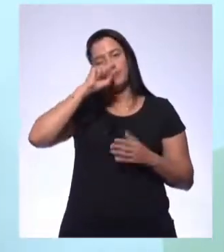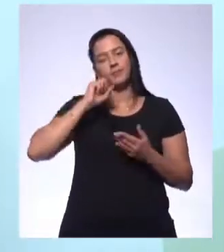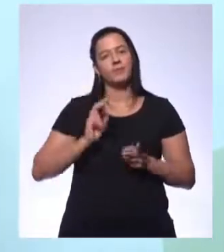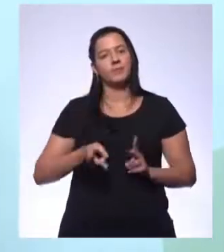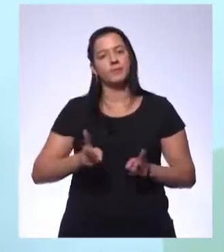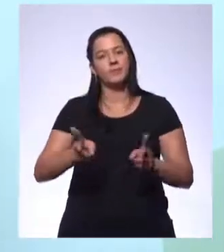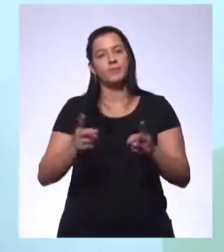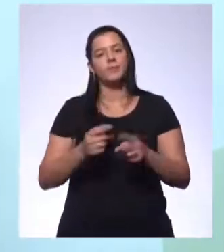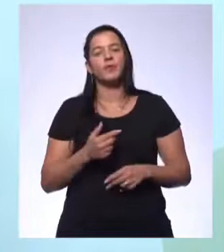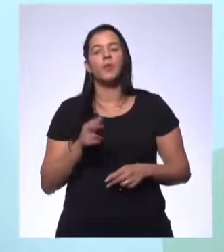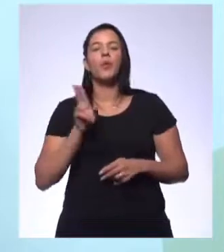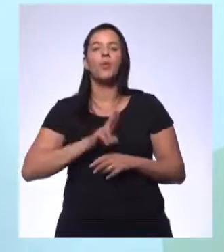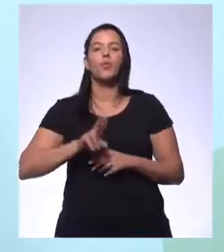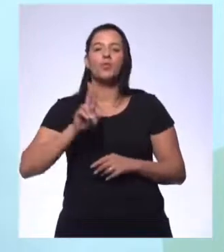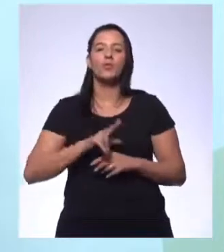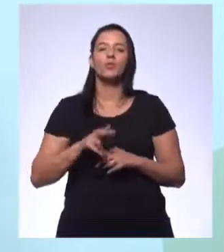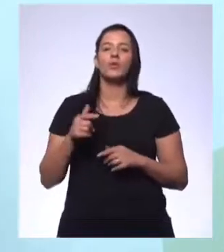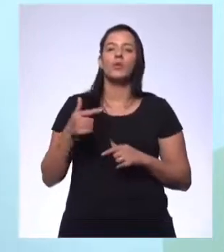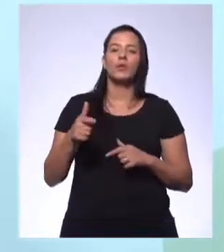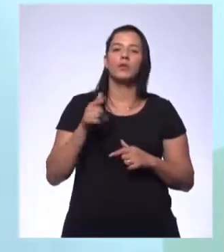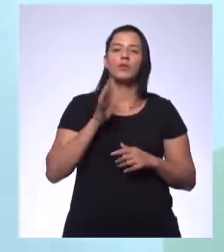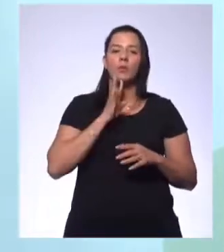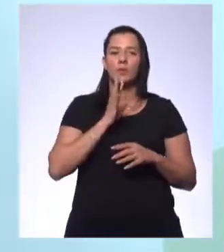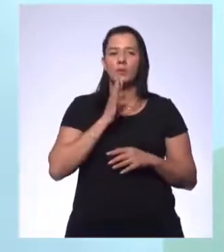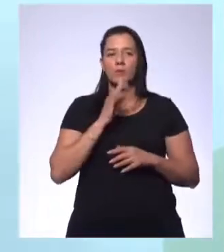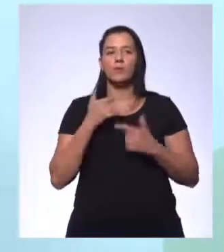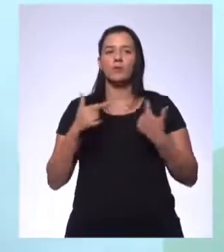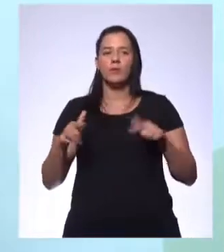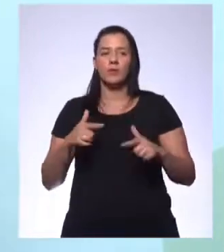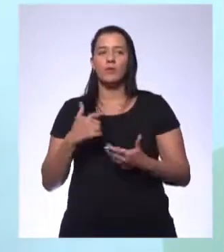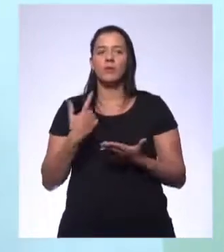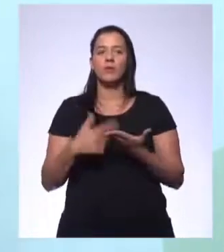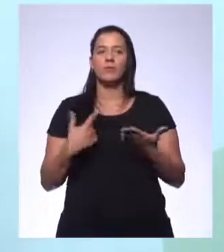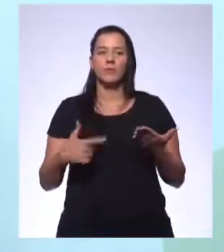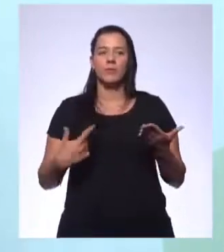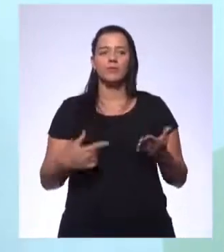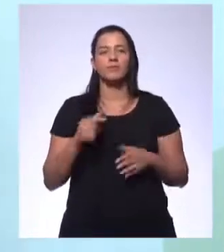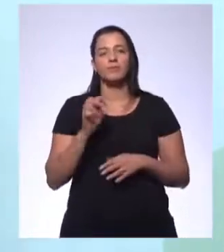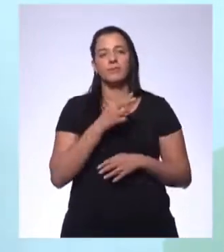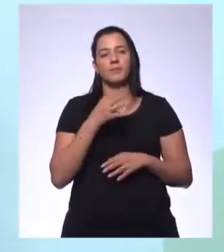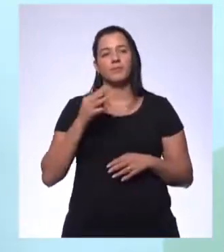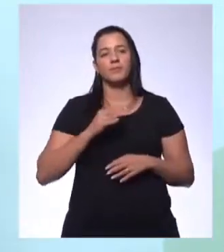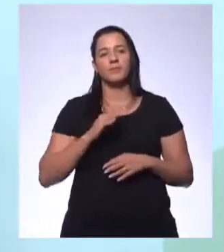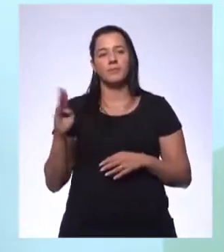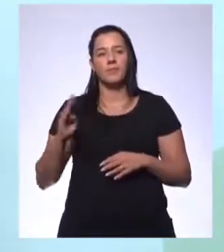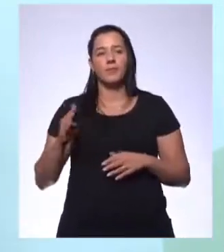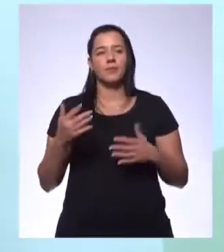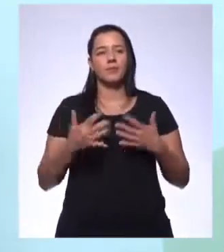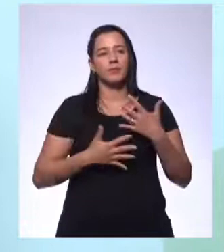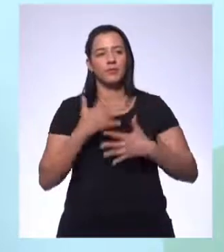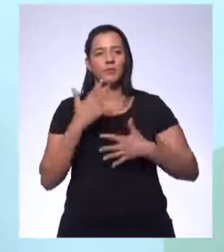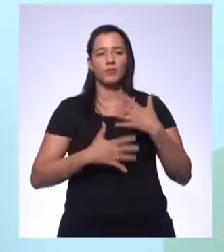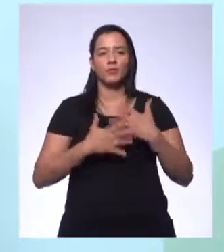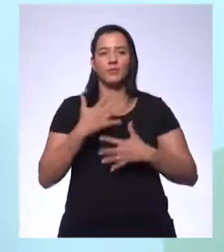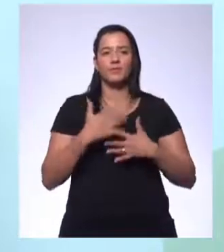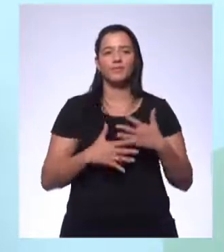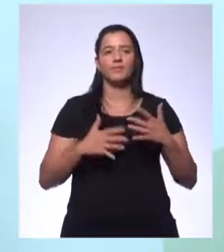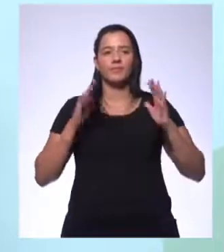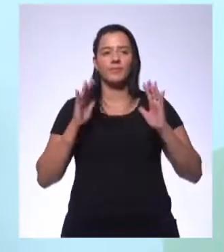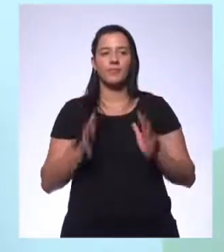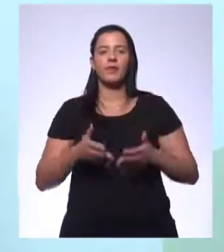a outra, que é usar conhecimentos de terceiros, essa já é habilidade do terceiro bimestre, para a gente não se perder aqui. Porque eu já